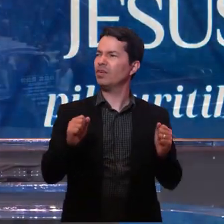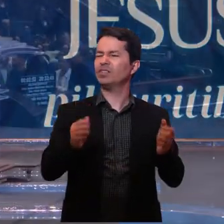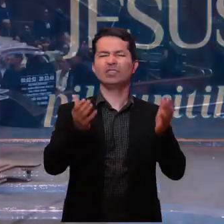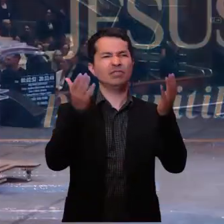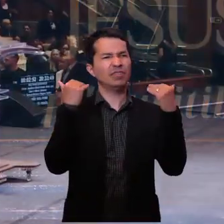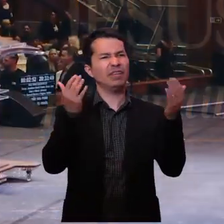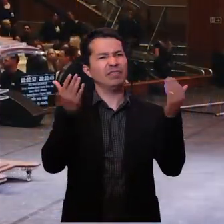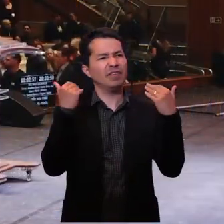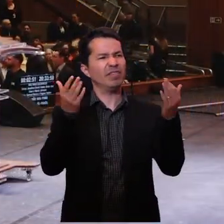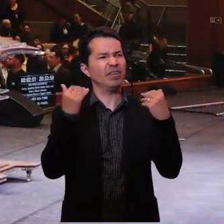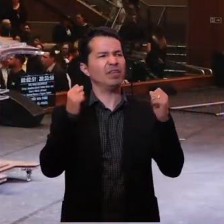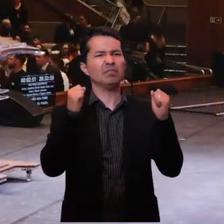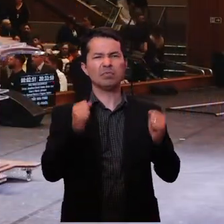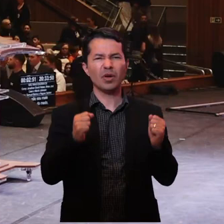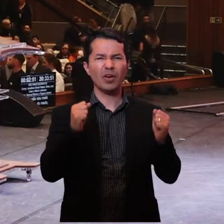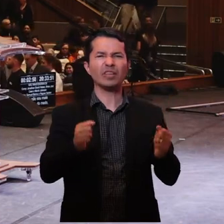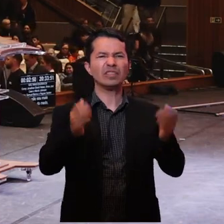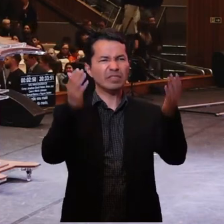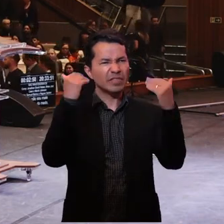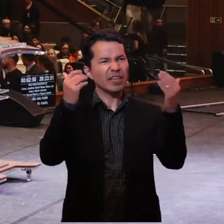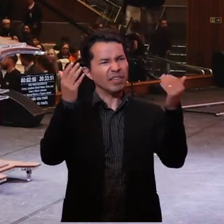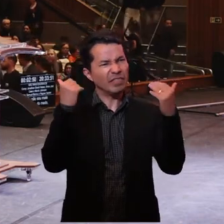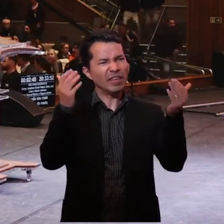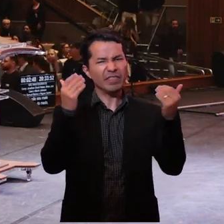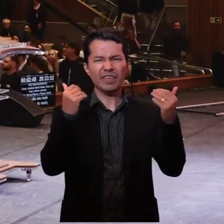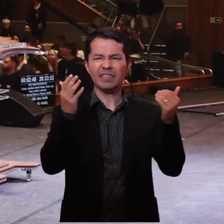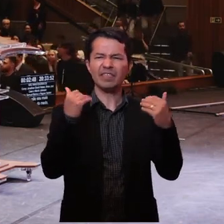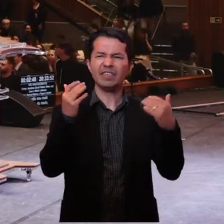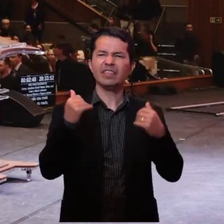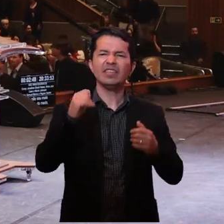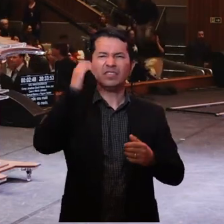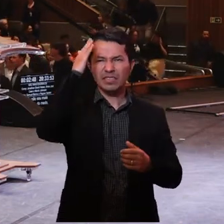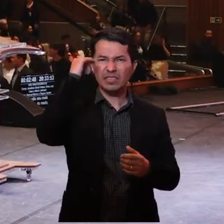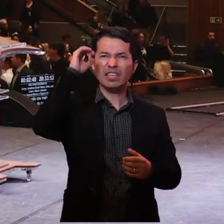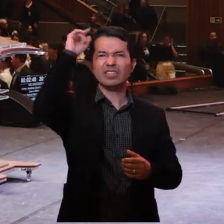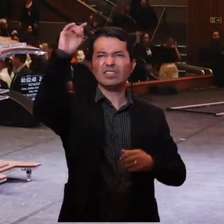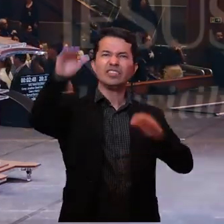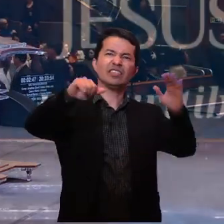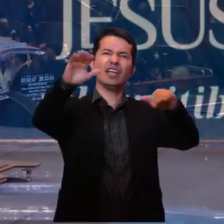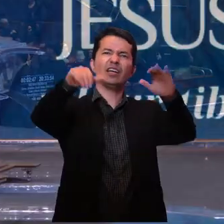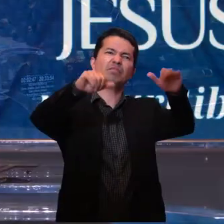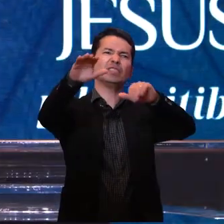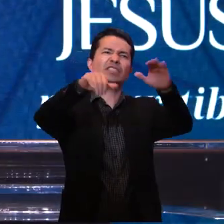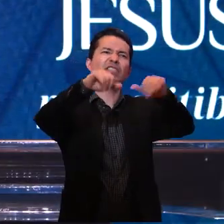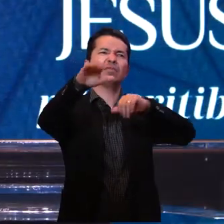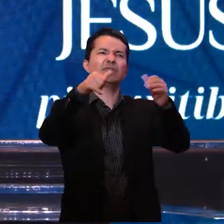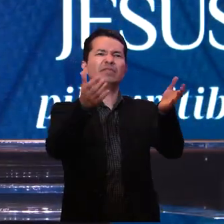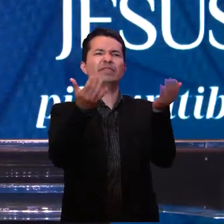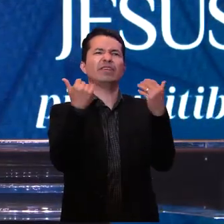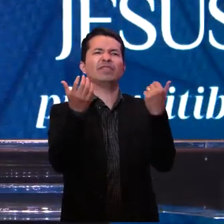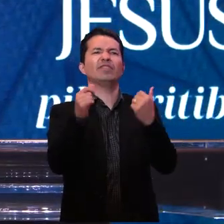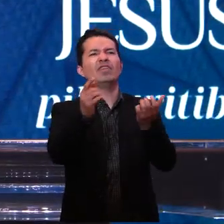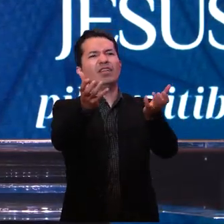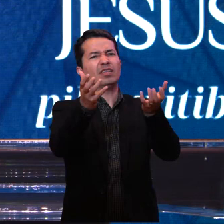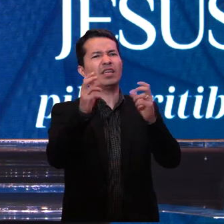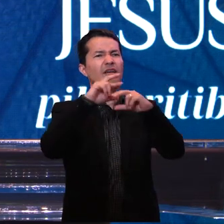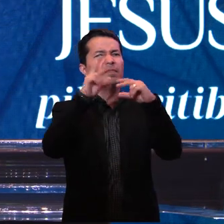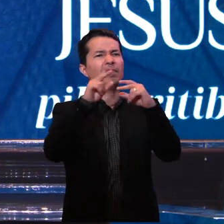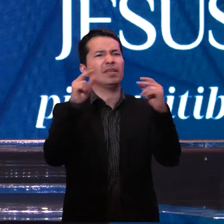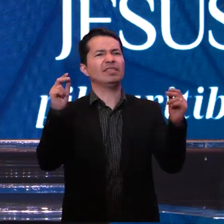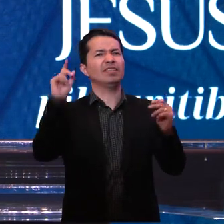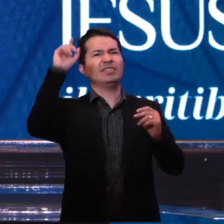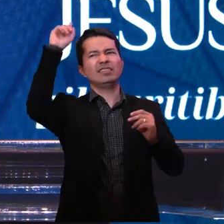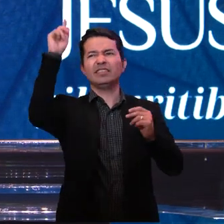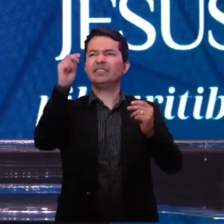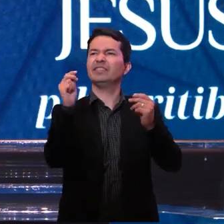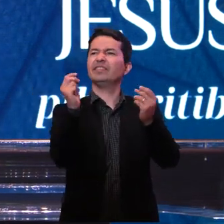vir. Pode vir, pode vir, pode vir. Tem mais gente, Deus está chamando hoje. Venha. Se você quer esse presente de Deus, simplesmente venha